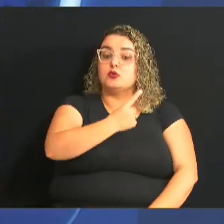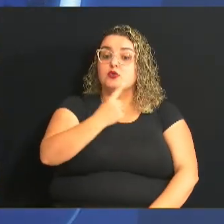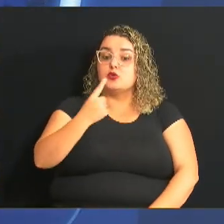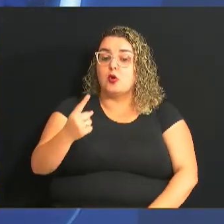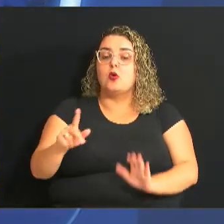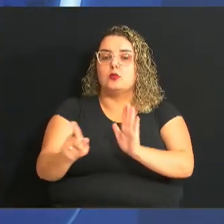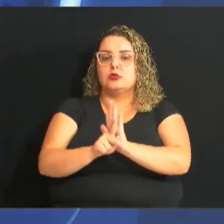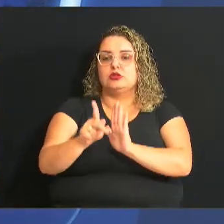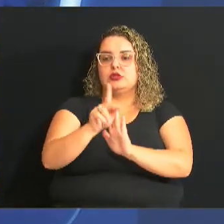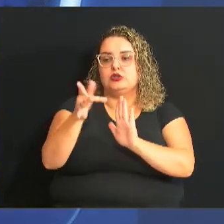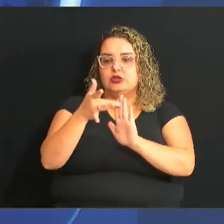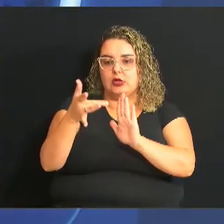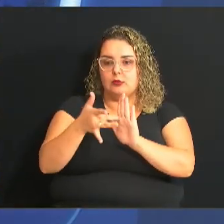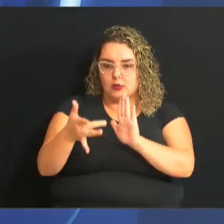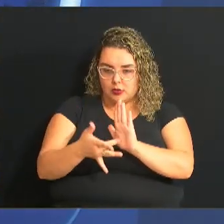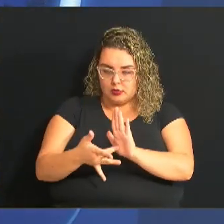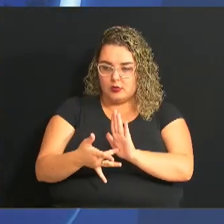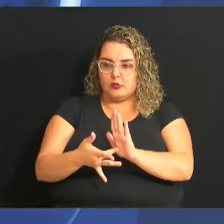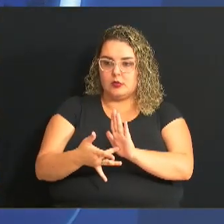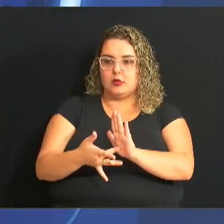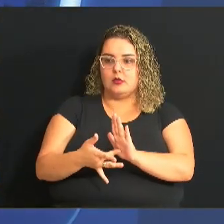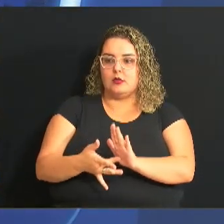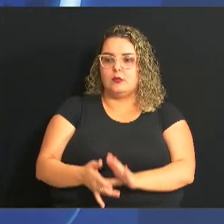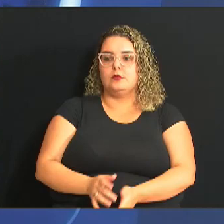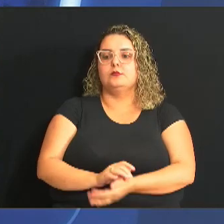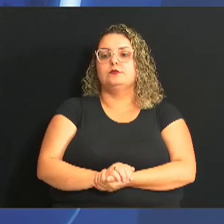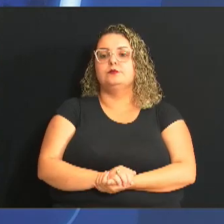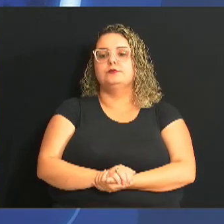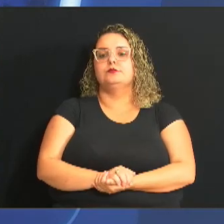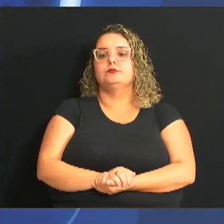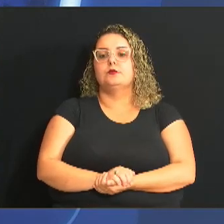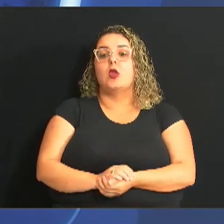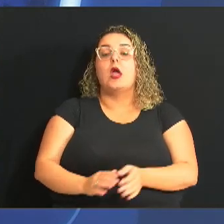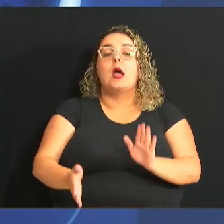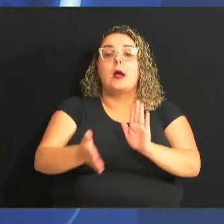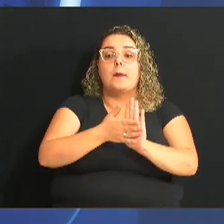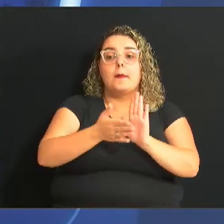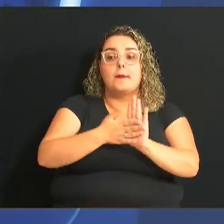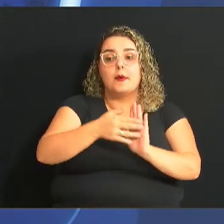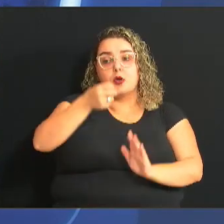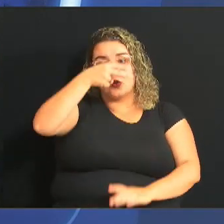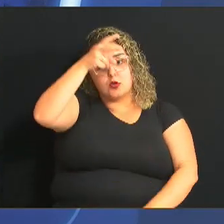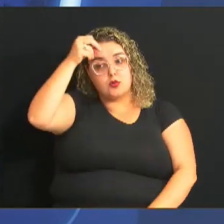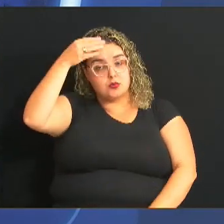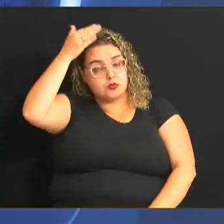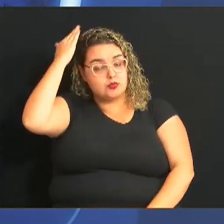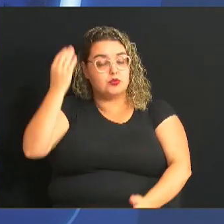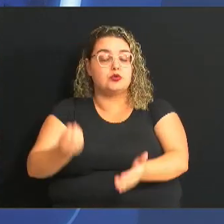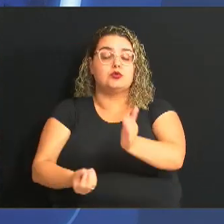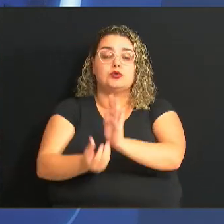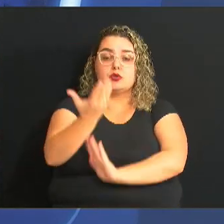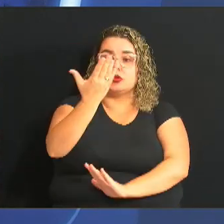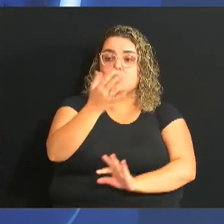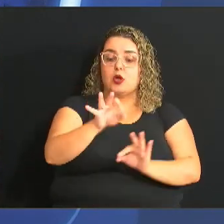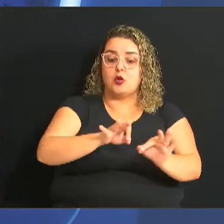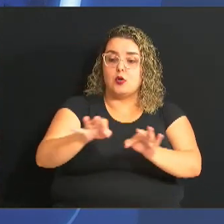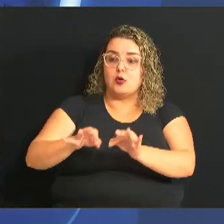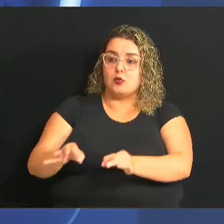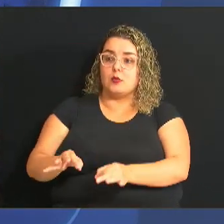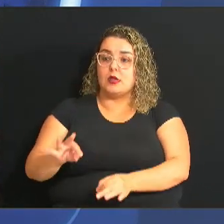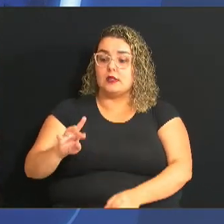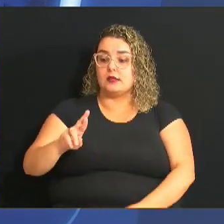na pauta, entre eles a proposta do prefeito Dário Saad, que institui o programa de transferência de